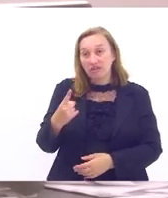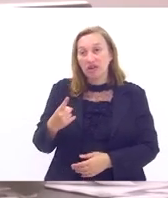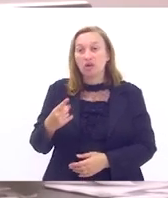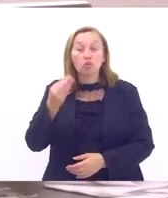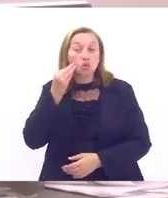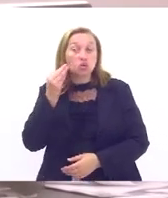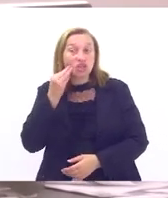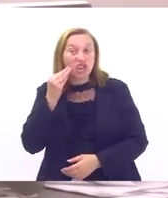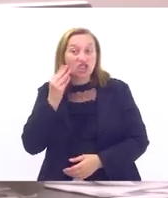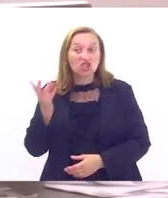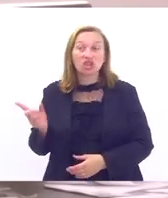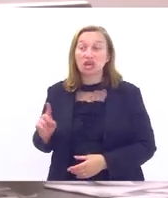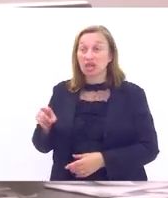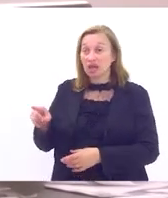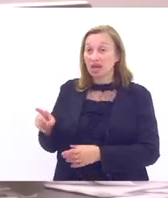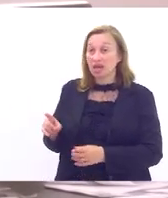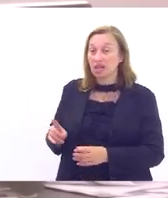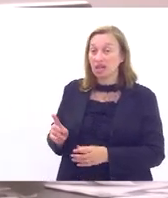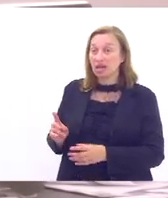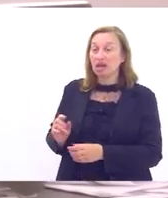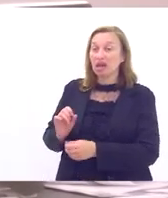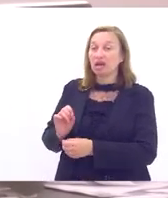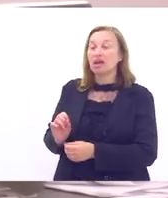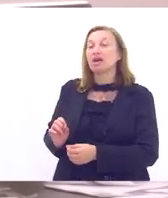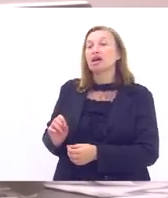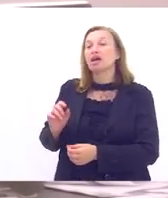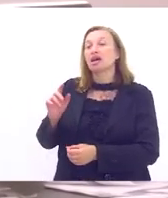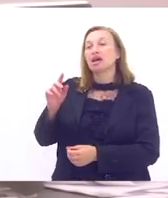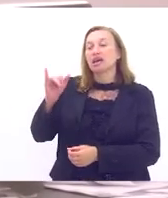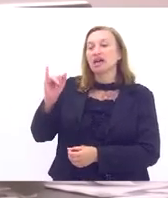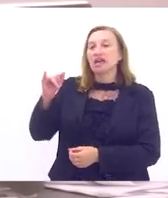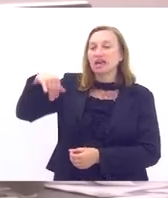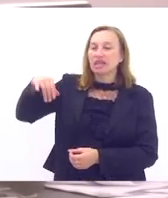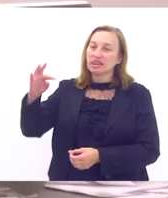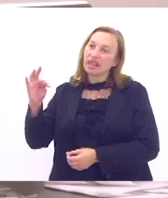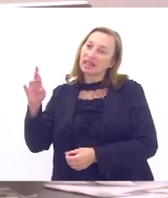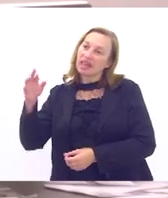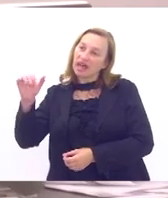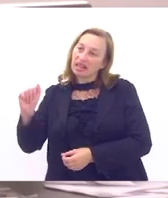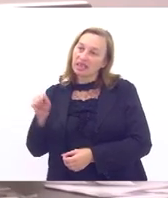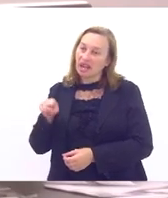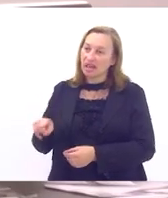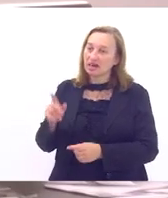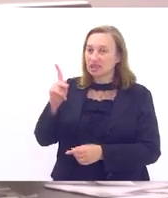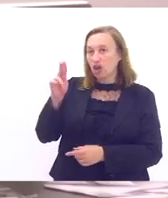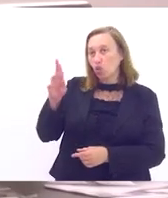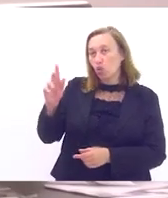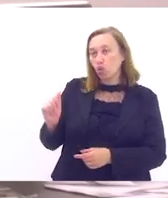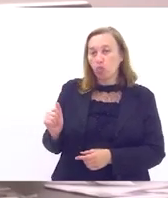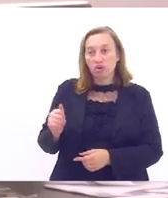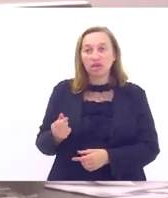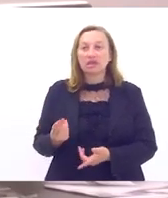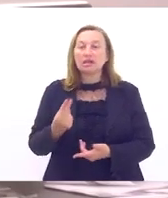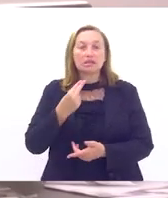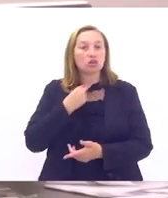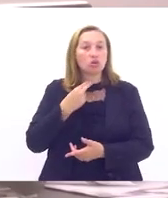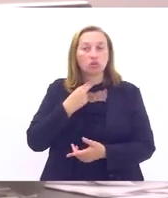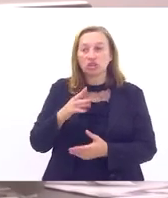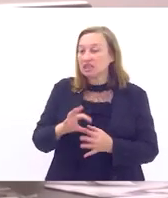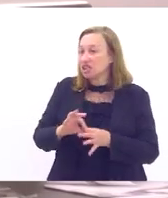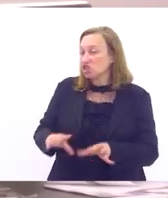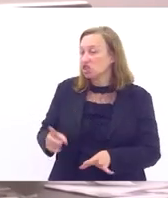UPA, porque o Hospital Sanatório Penal dizia que não tinha médicos plantonistas, não era um hospital de verdade, não poderiam internar uma pessoa